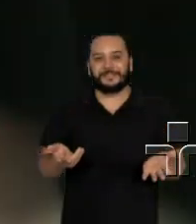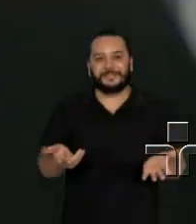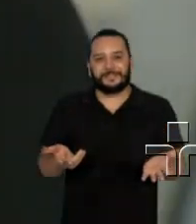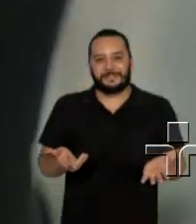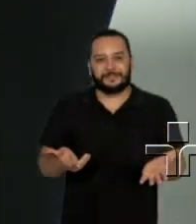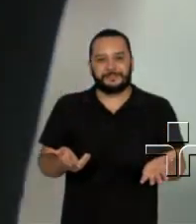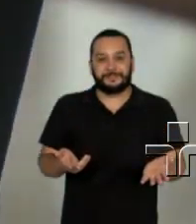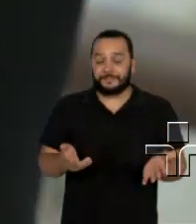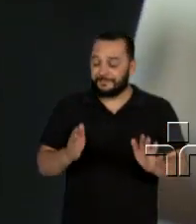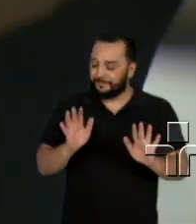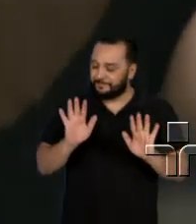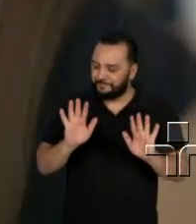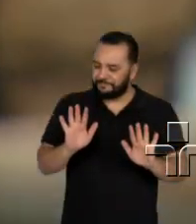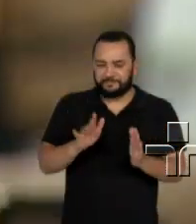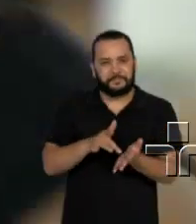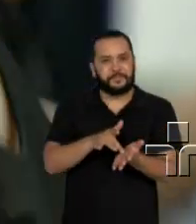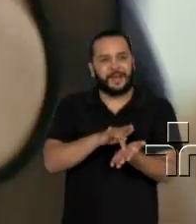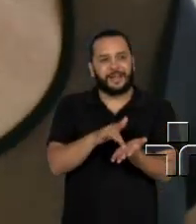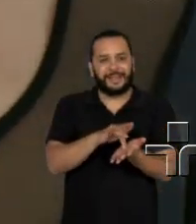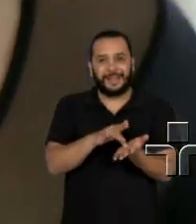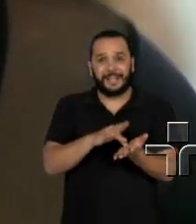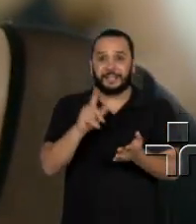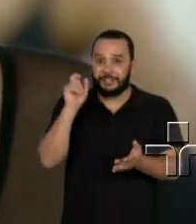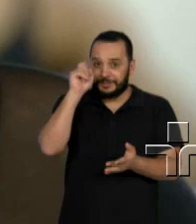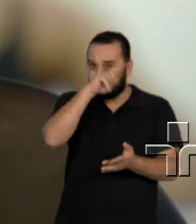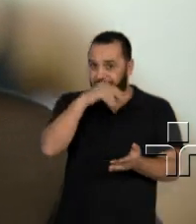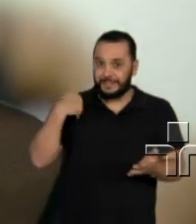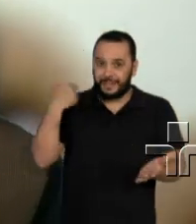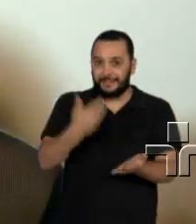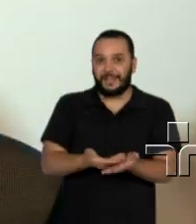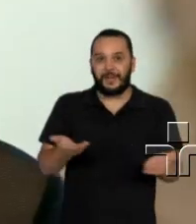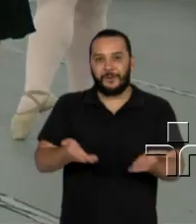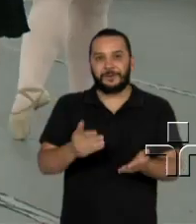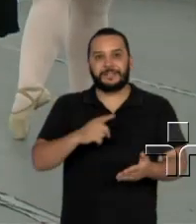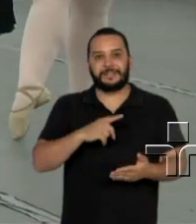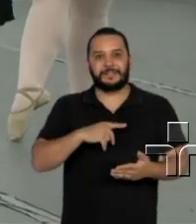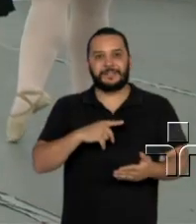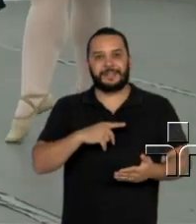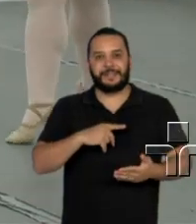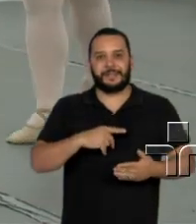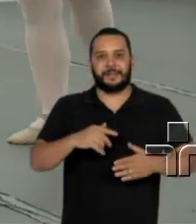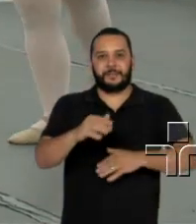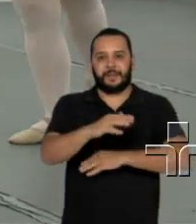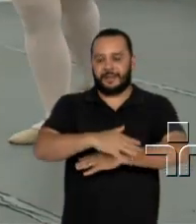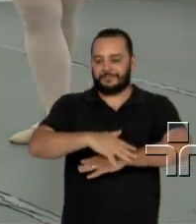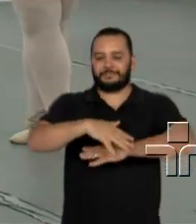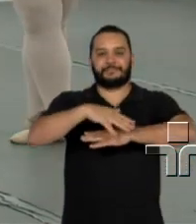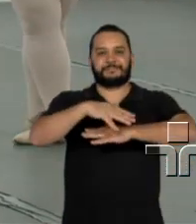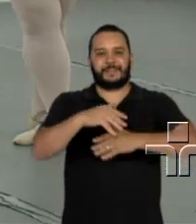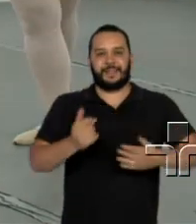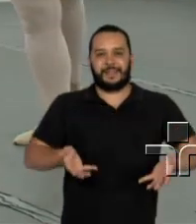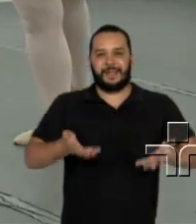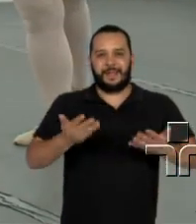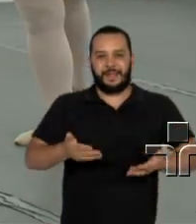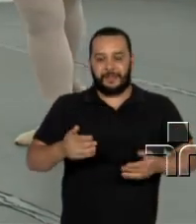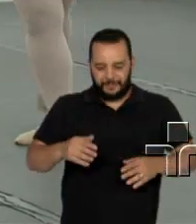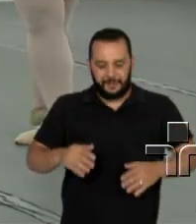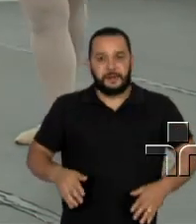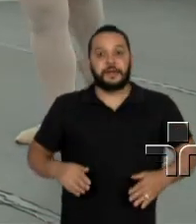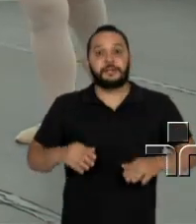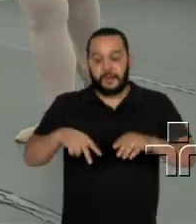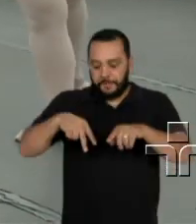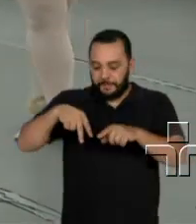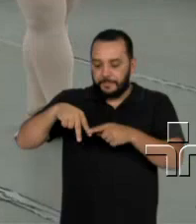o balé é difícil até hoje né que a leveza necessária no braço tem que ter a força na fé na força nas